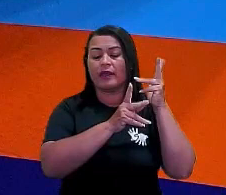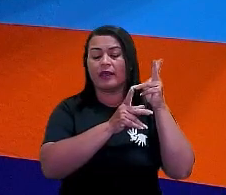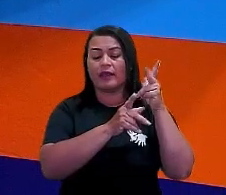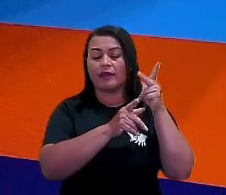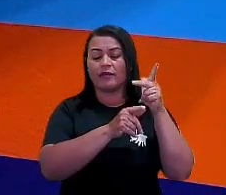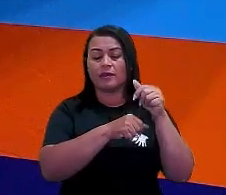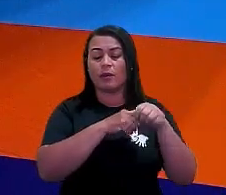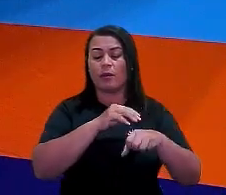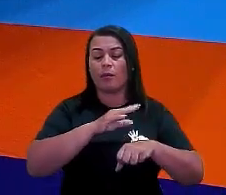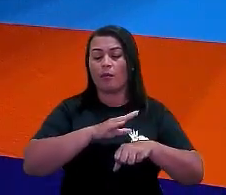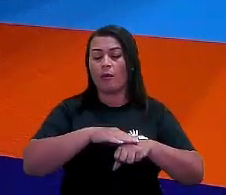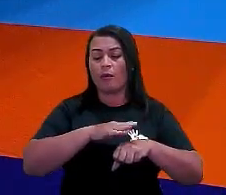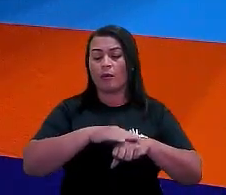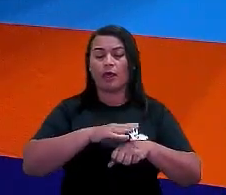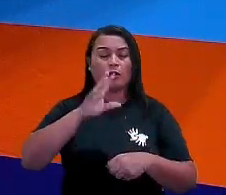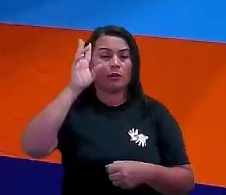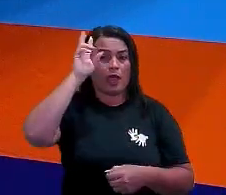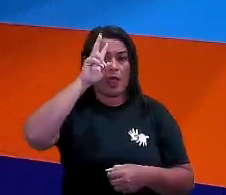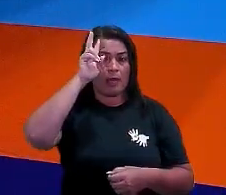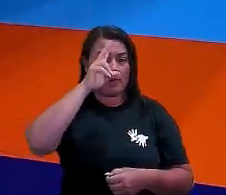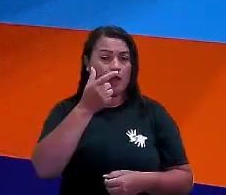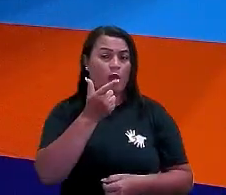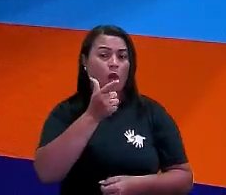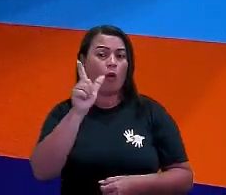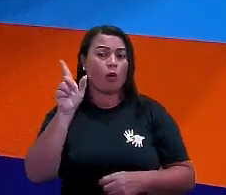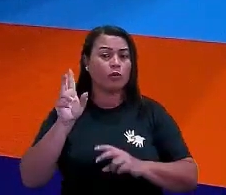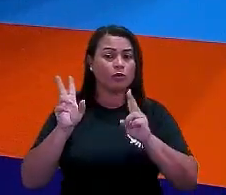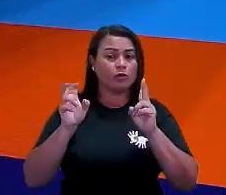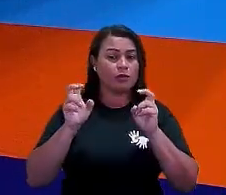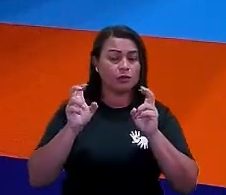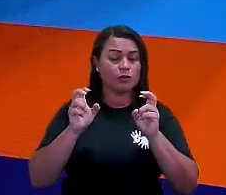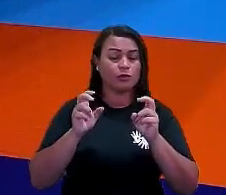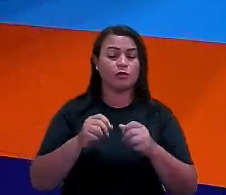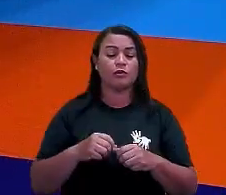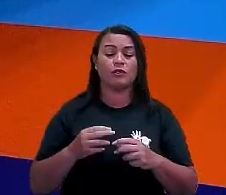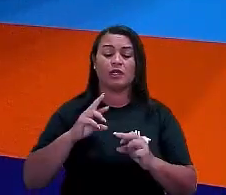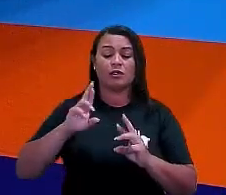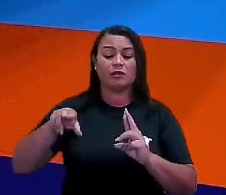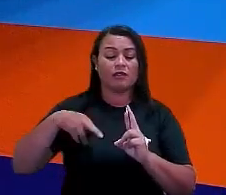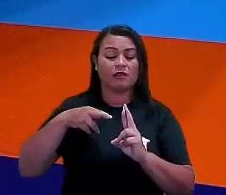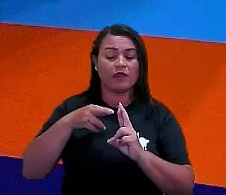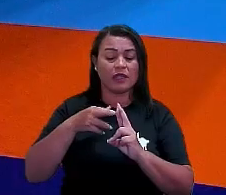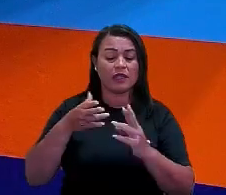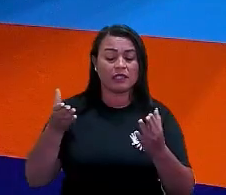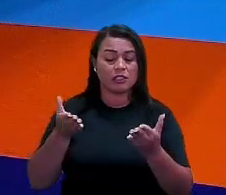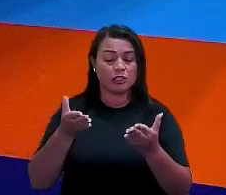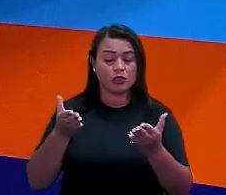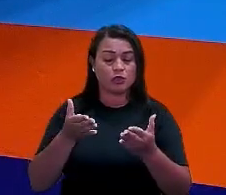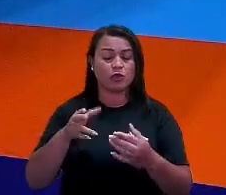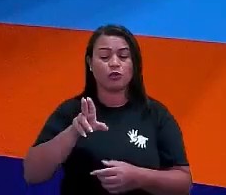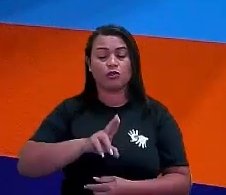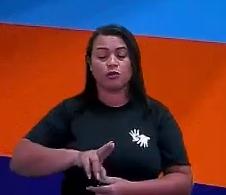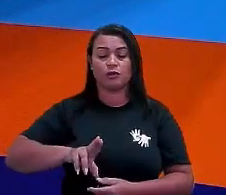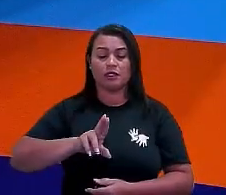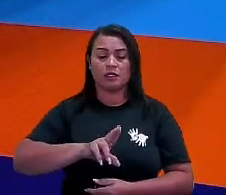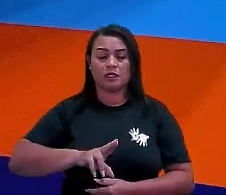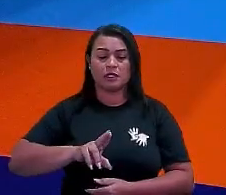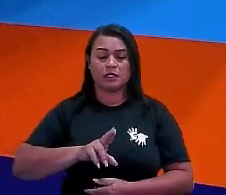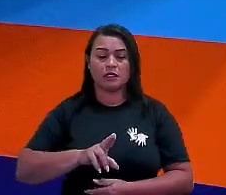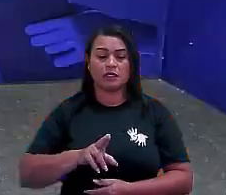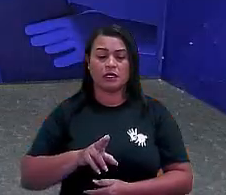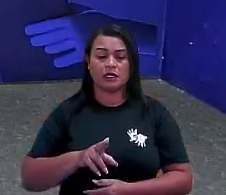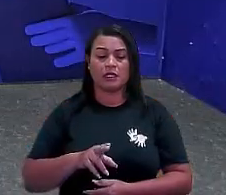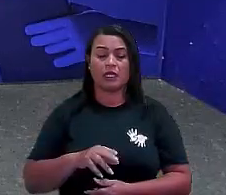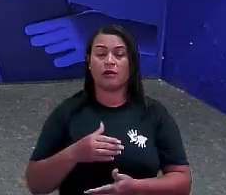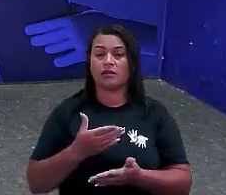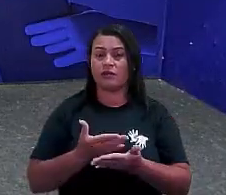É um momento para a gente relembrar alguns assuntos, tá certo? Essas aqui são as nossas referências utilizadas hoje. E essa